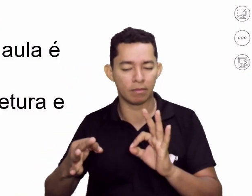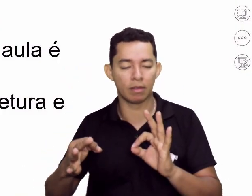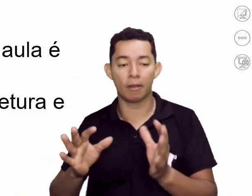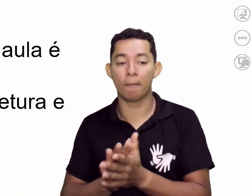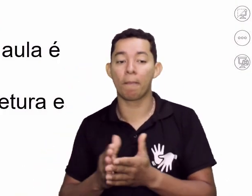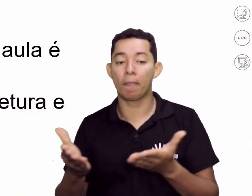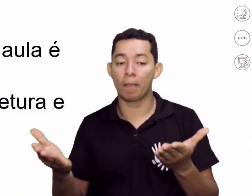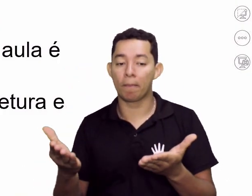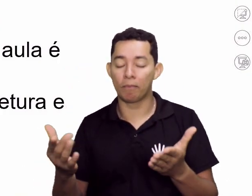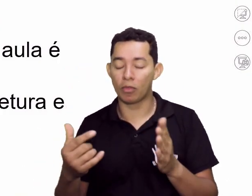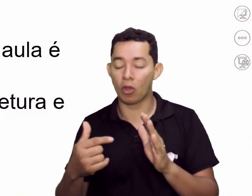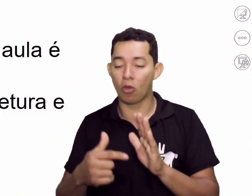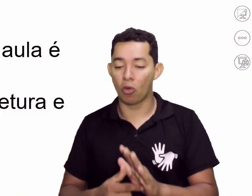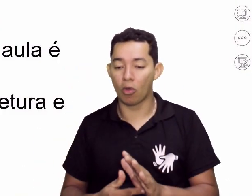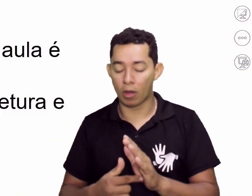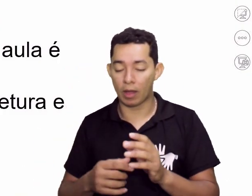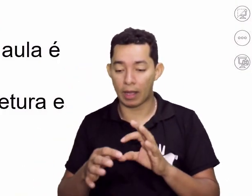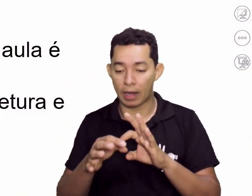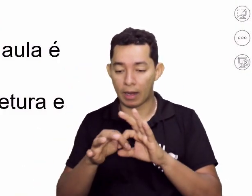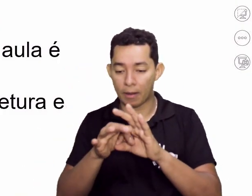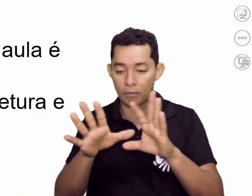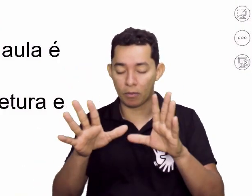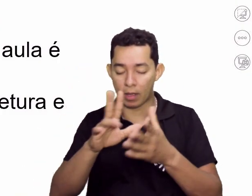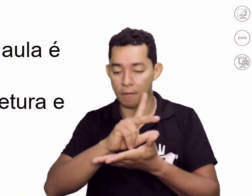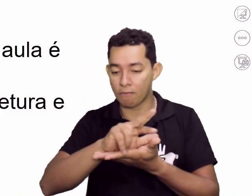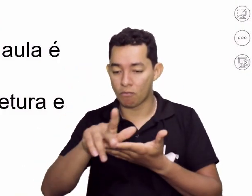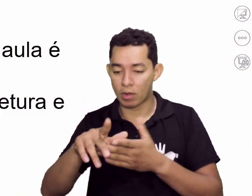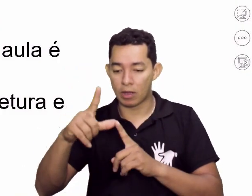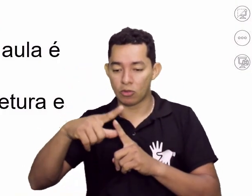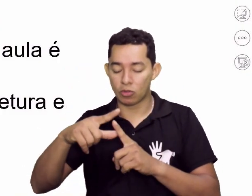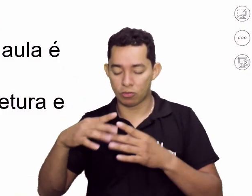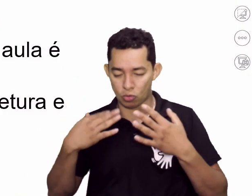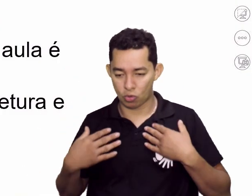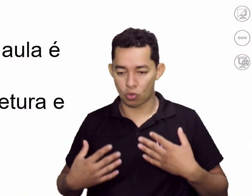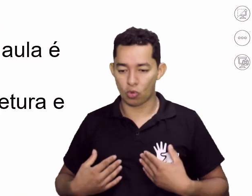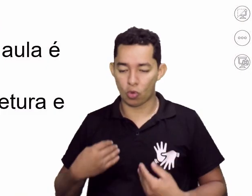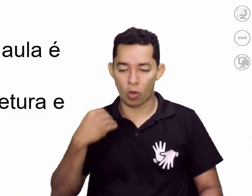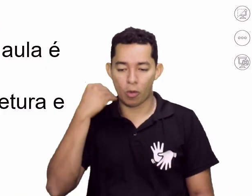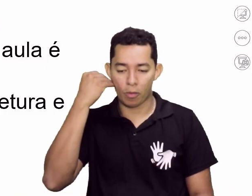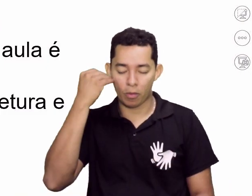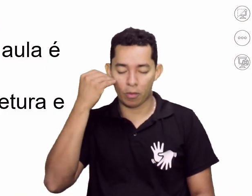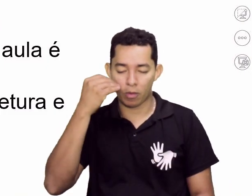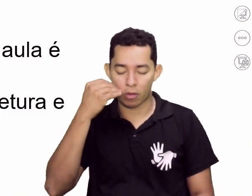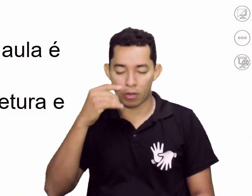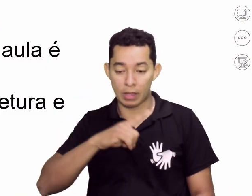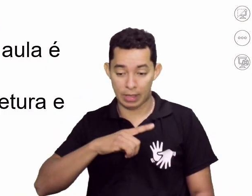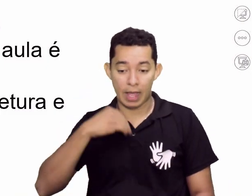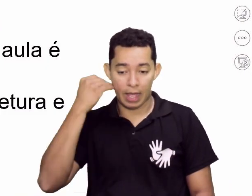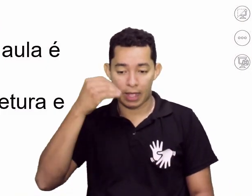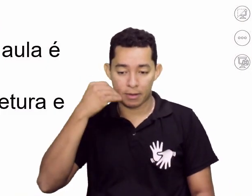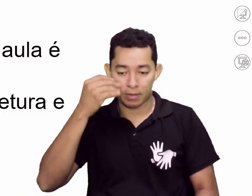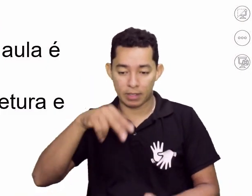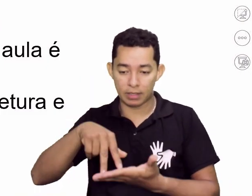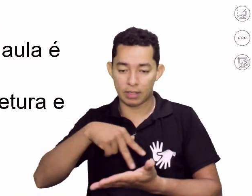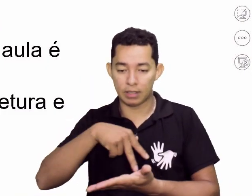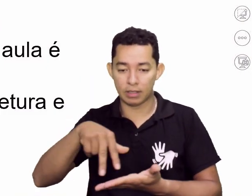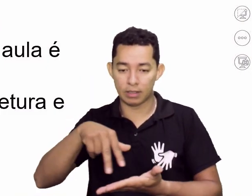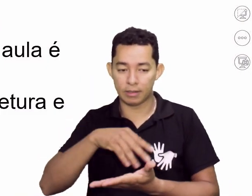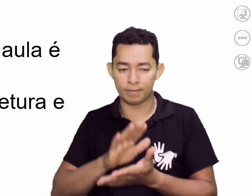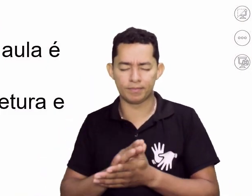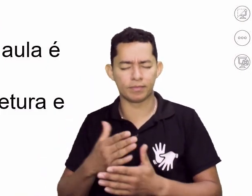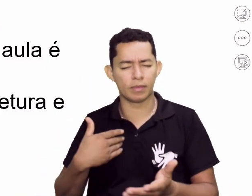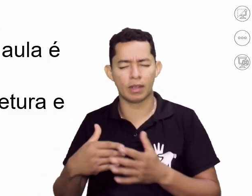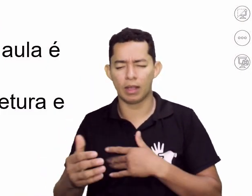corpos participem da experiência artística. Ela valoriza a singularidade de cada indivíduo, independentemente da